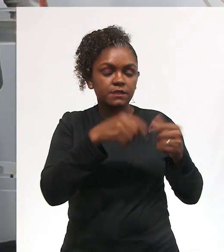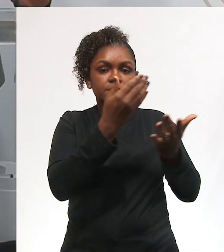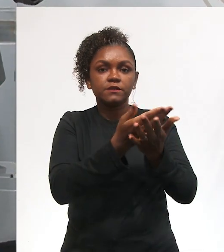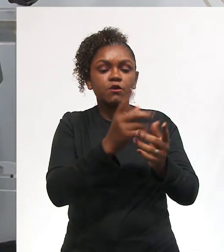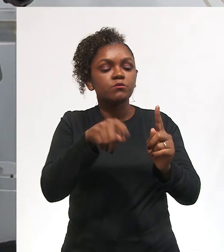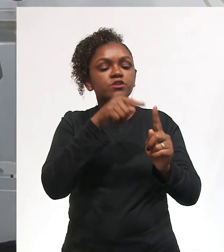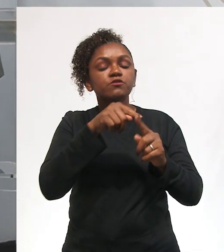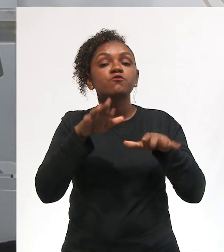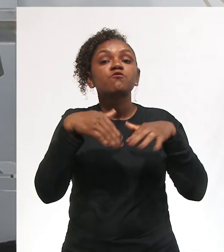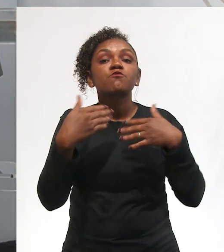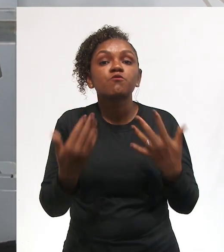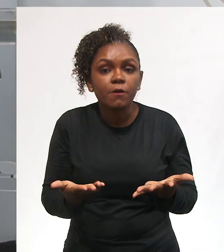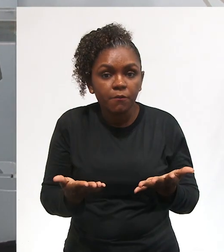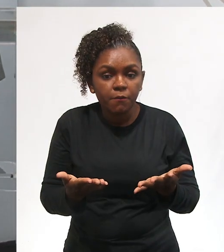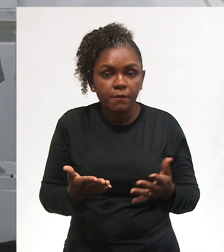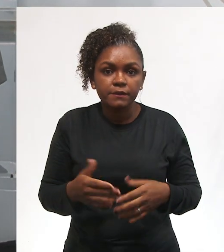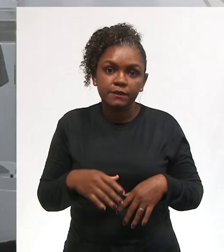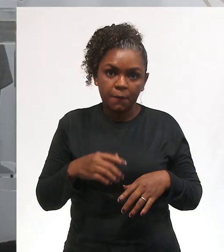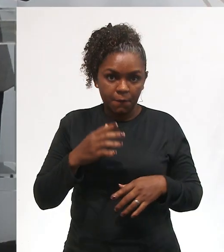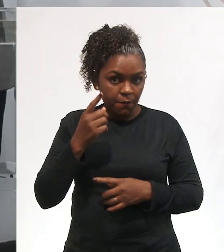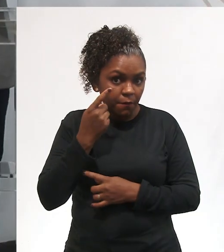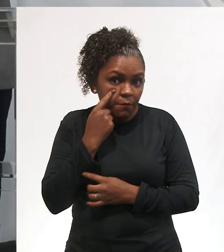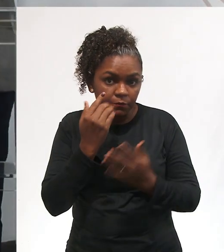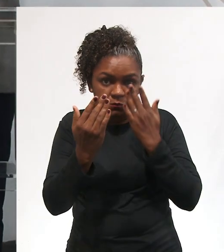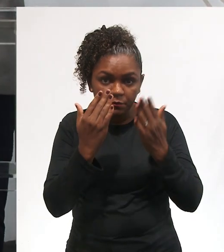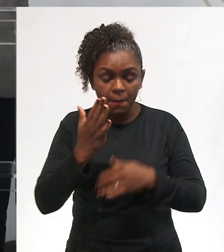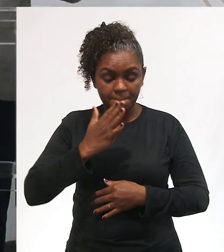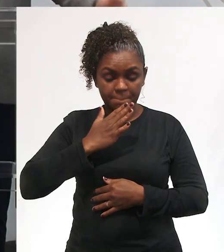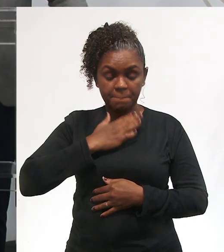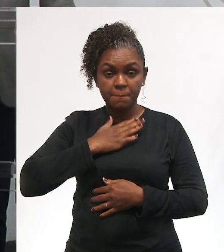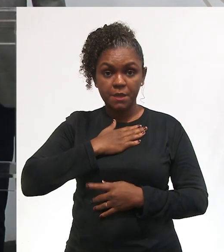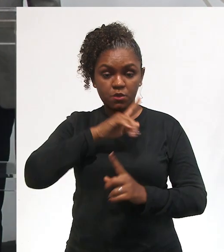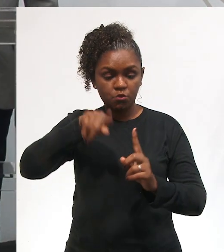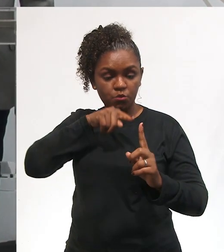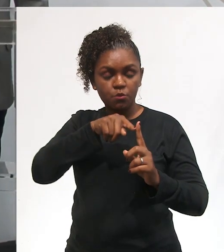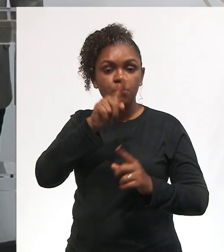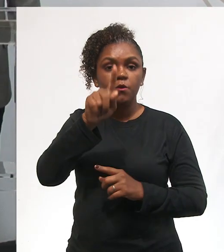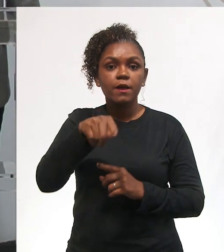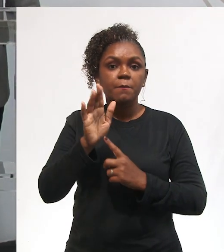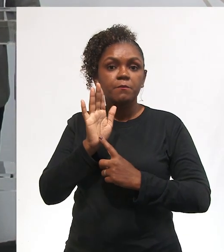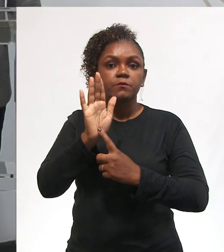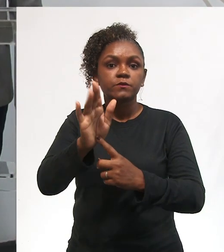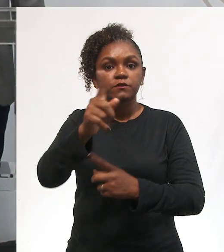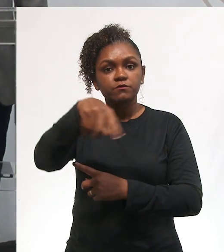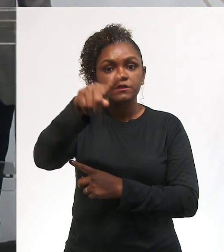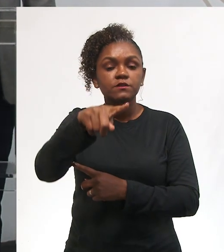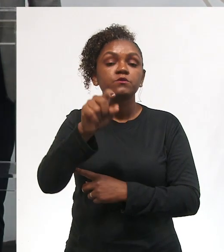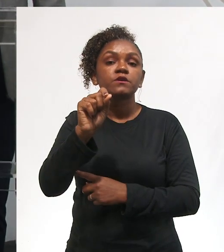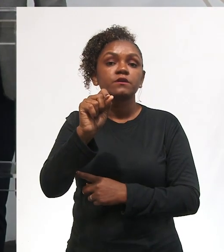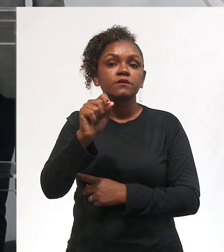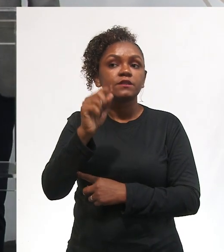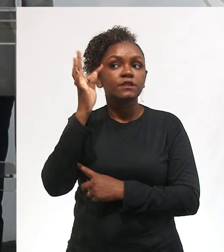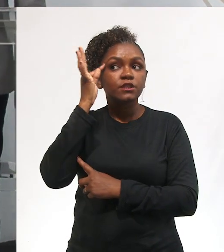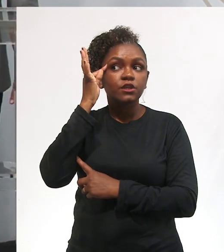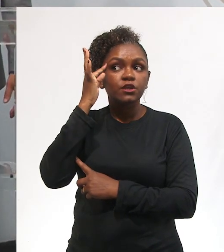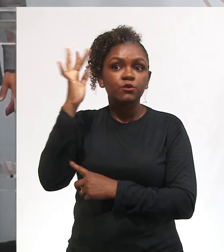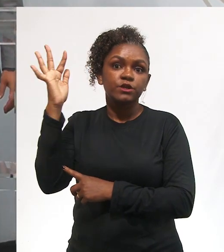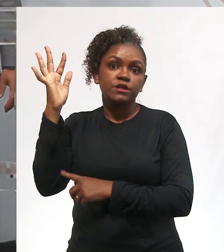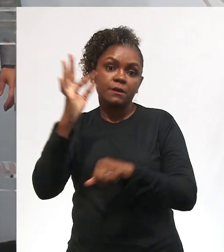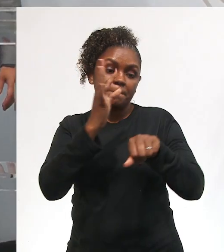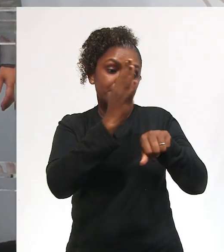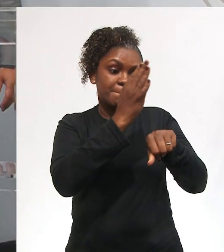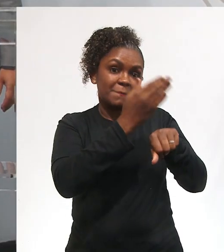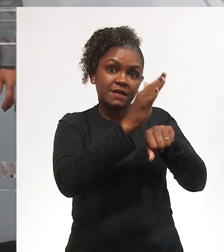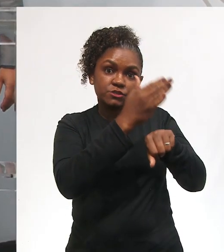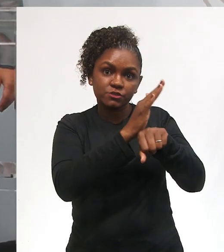exemplos aqui meu. Qual o objetivo que eu quero trazer para vocês? Eu quero trazer aí a teoria e a prática. Eu vi que